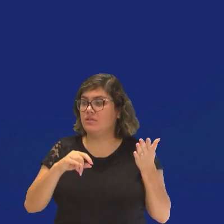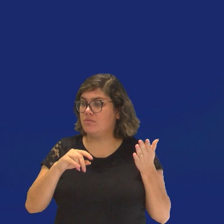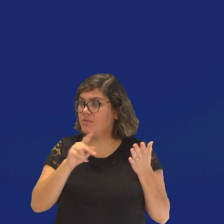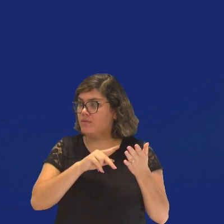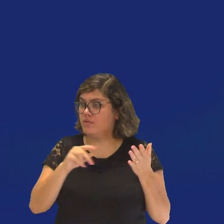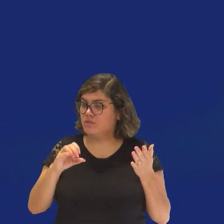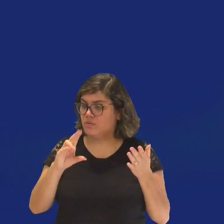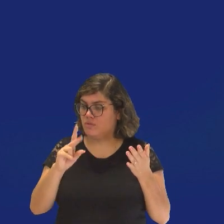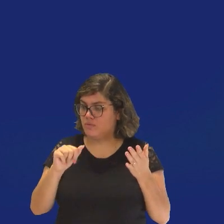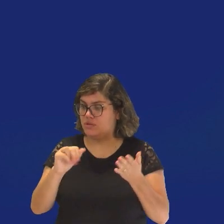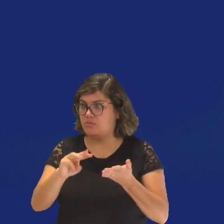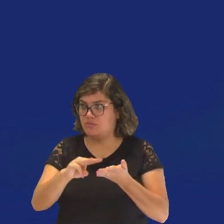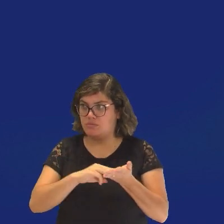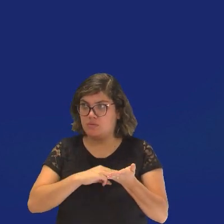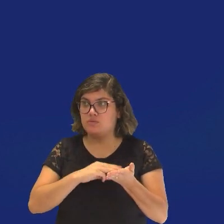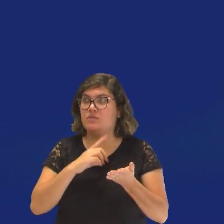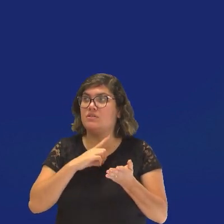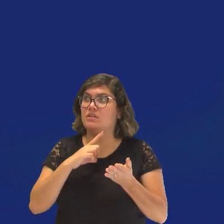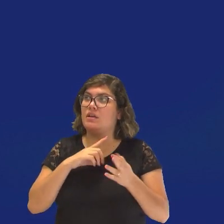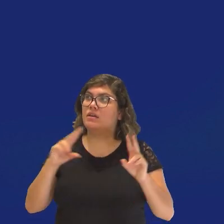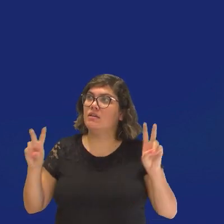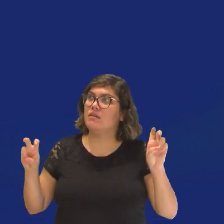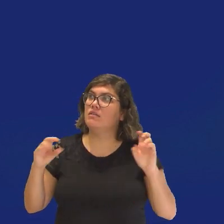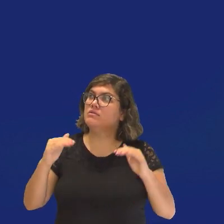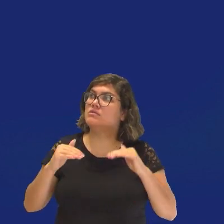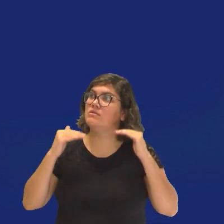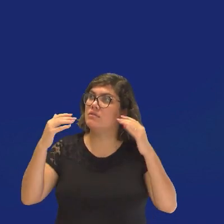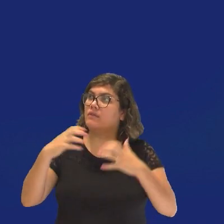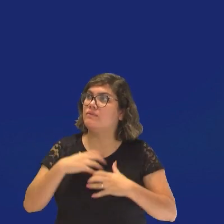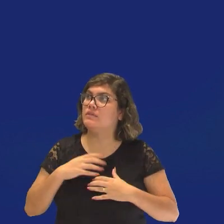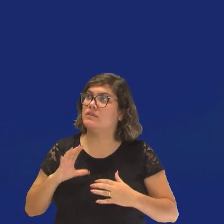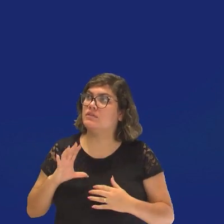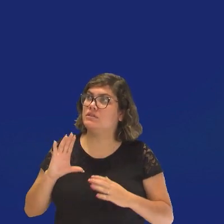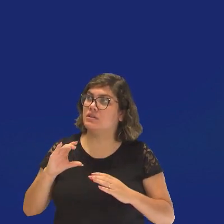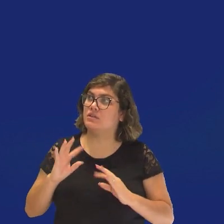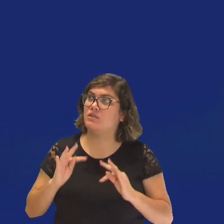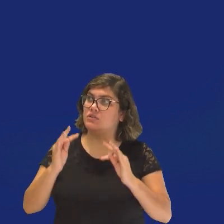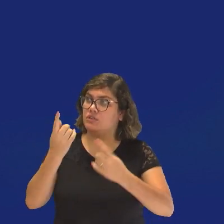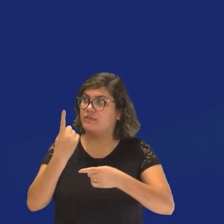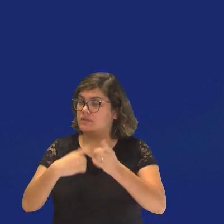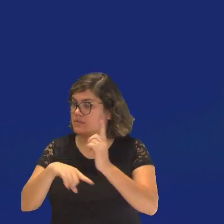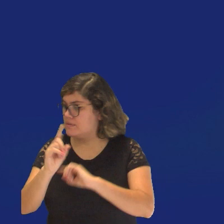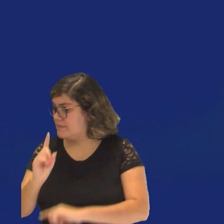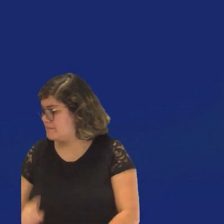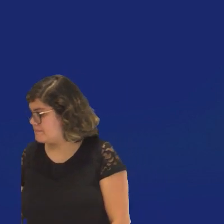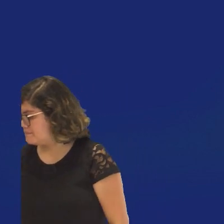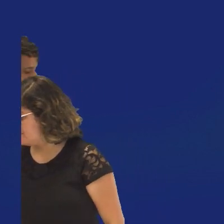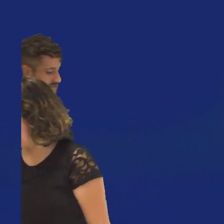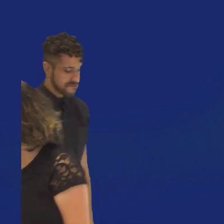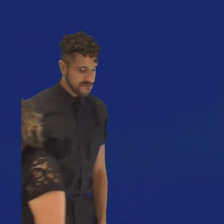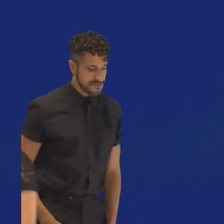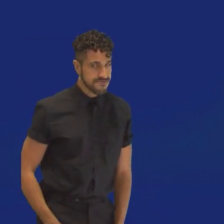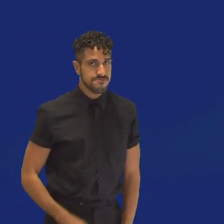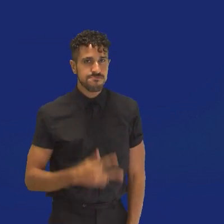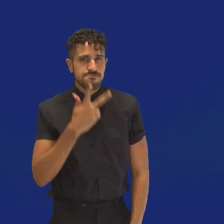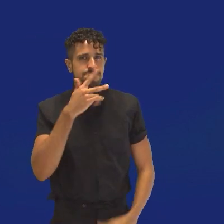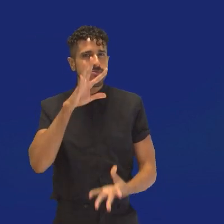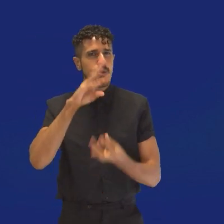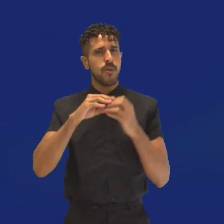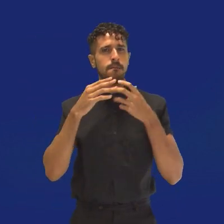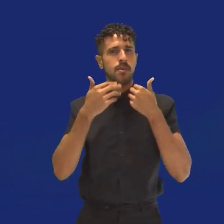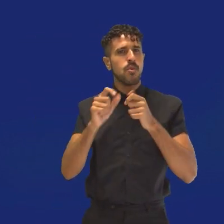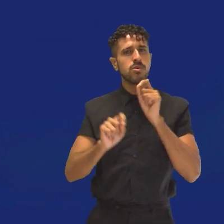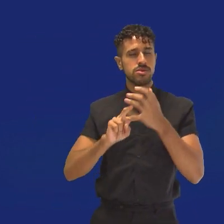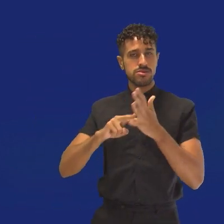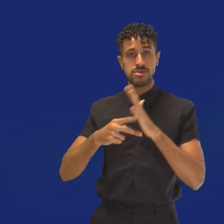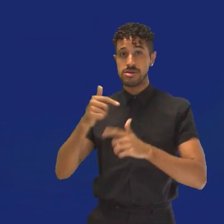enviou, compartilhou comigo, havia essa expressão, soberania na forma de ciência, tecnologia e inovação. Acho que sintetiza bem o que é o trabalho do